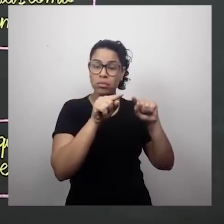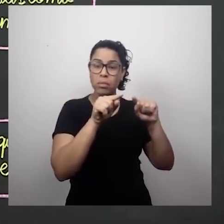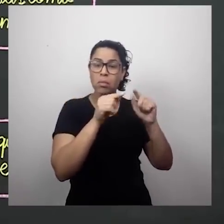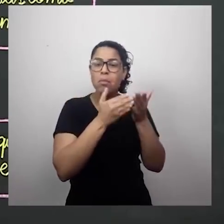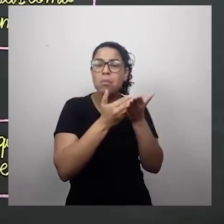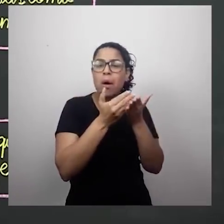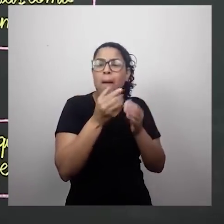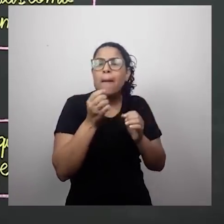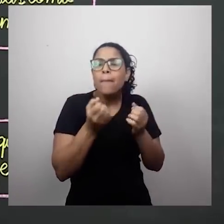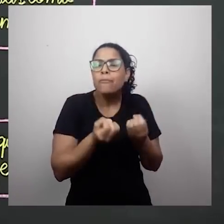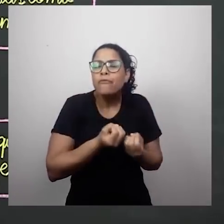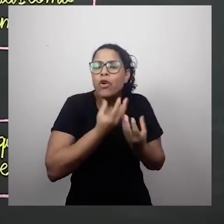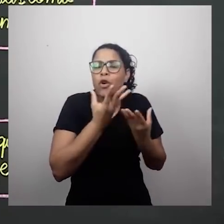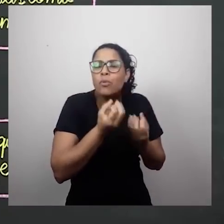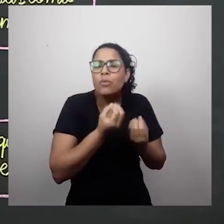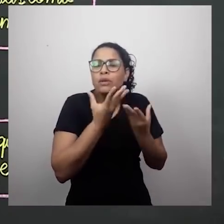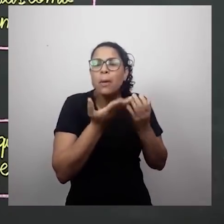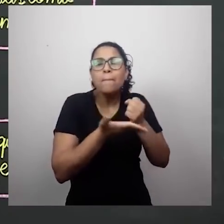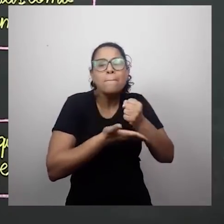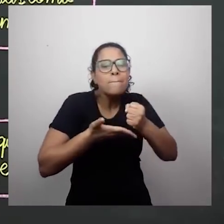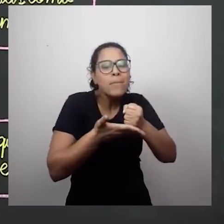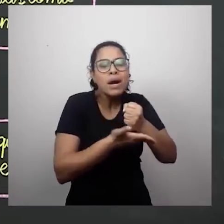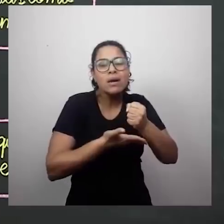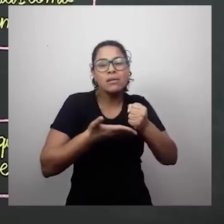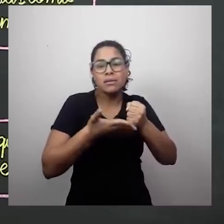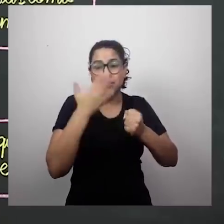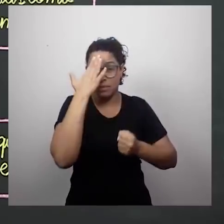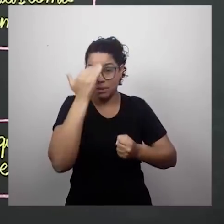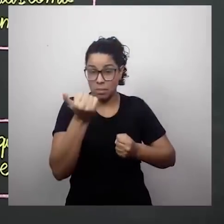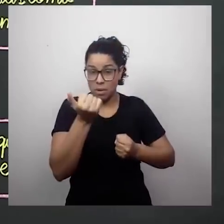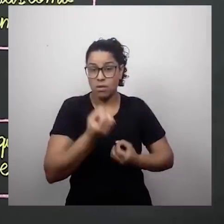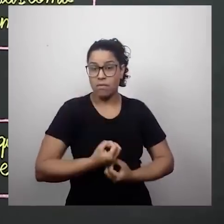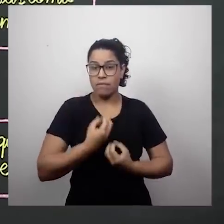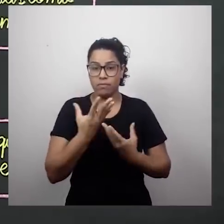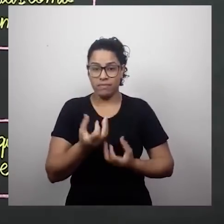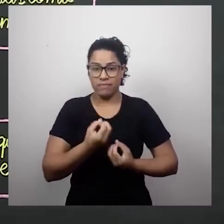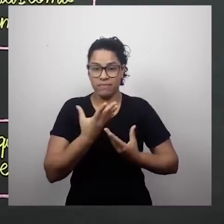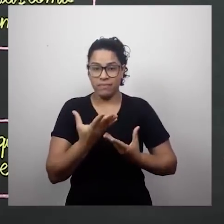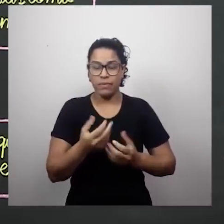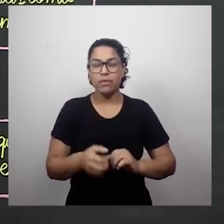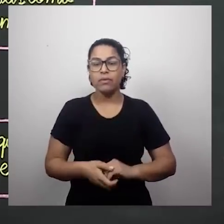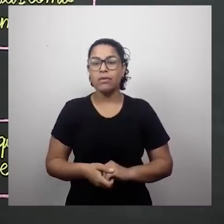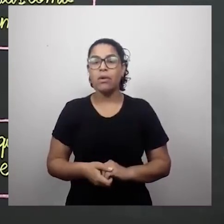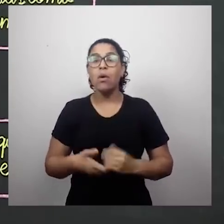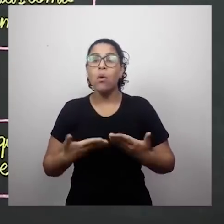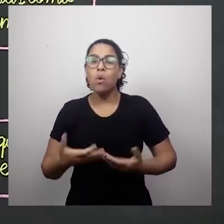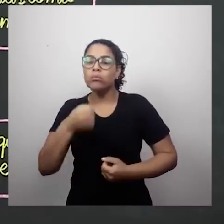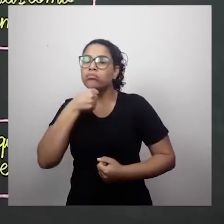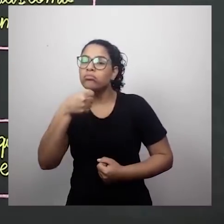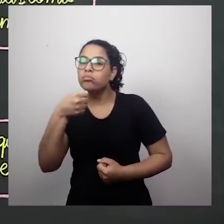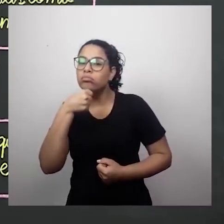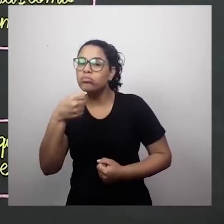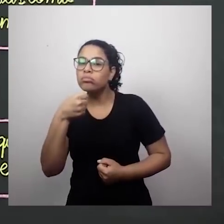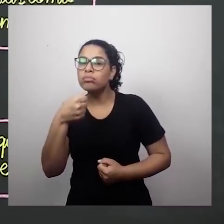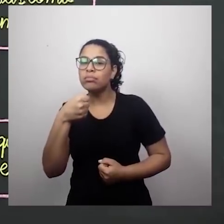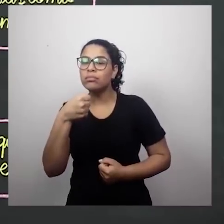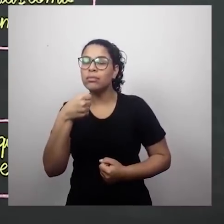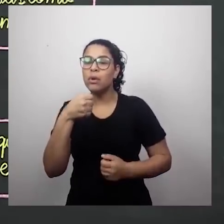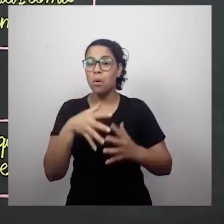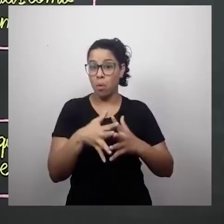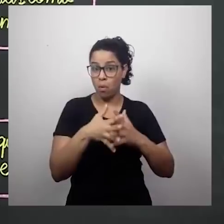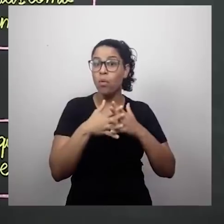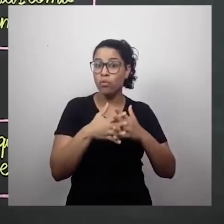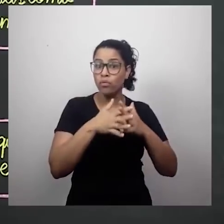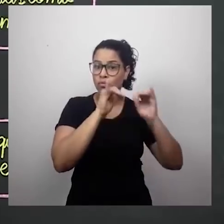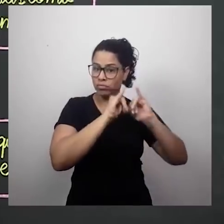apresentando o mínimo, as informações básicas para você ser bem informado. Quando a gente pensa na reportagem, que muita gente confunde